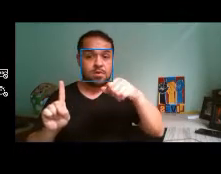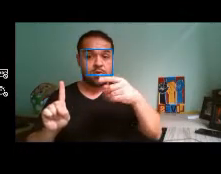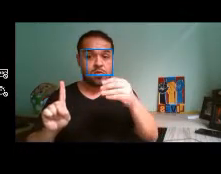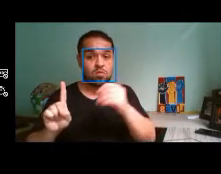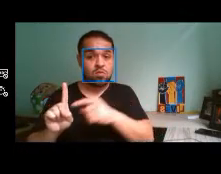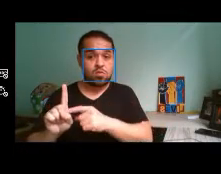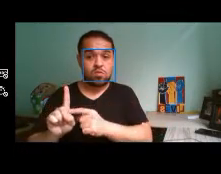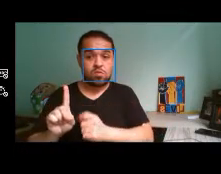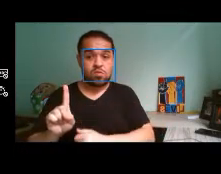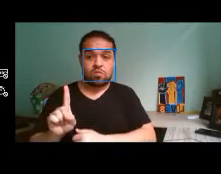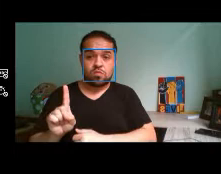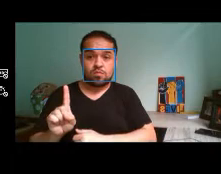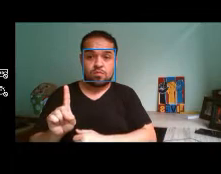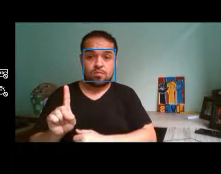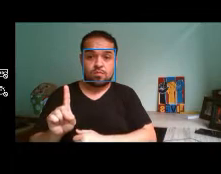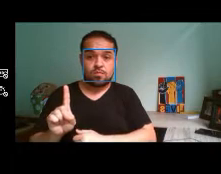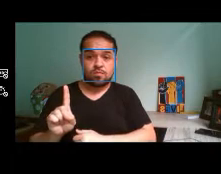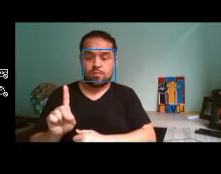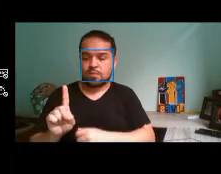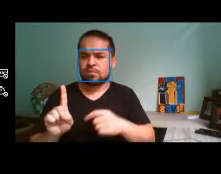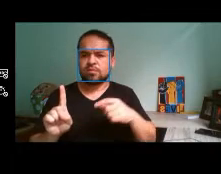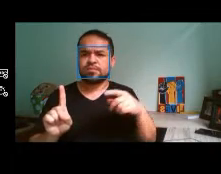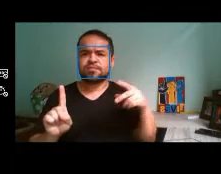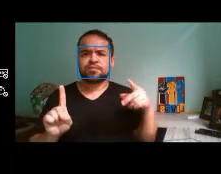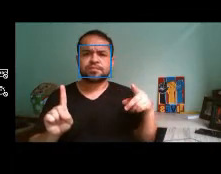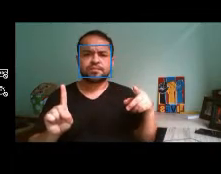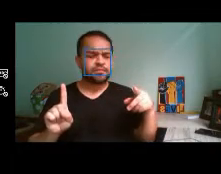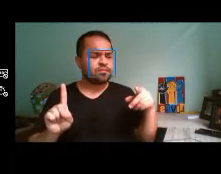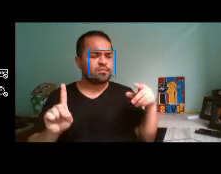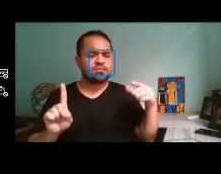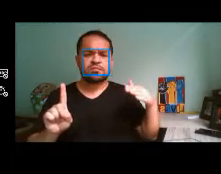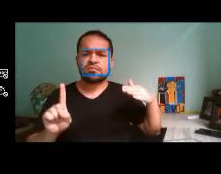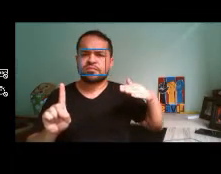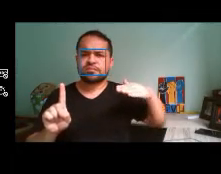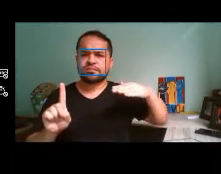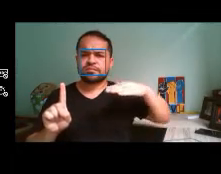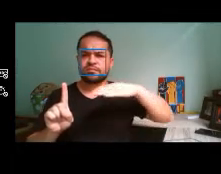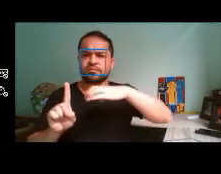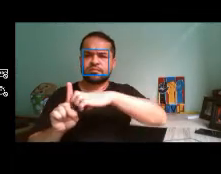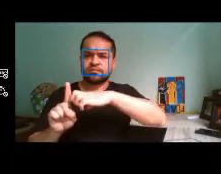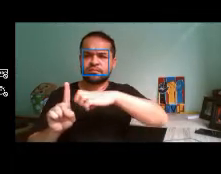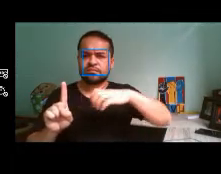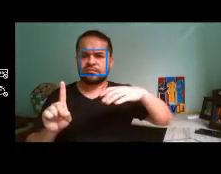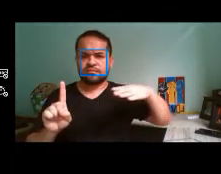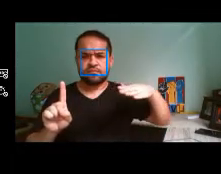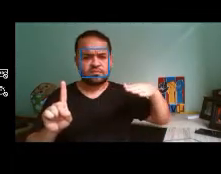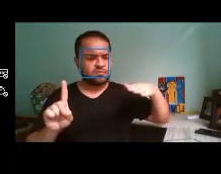incide, a mão ativa é a outra mão, então o ponto de localização é mão.